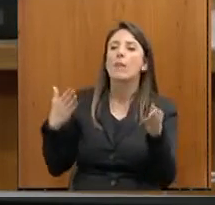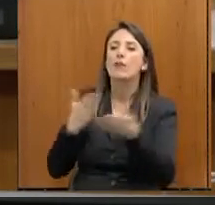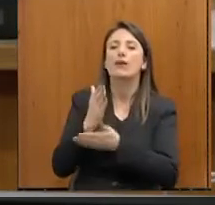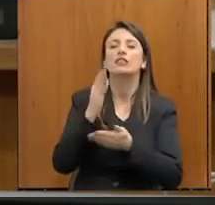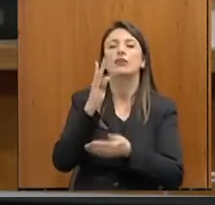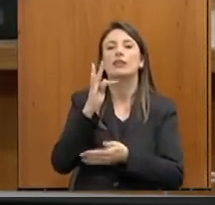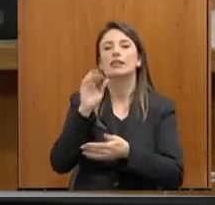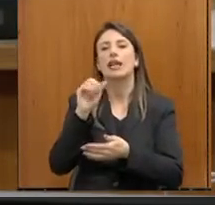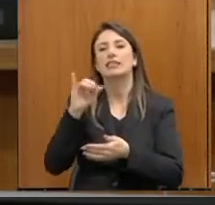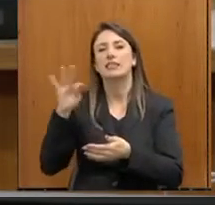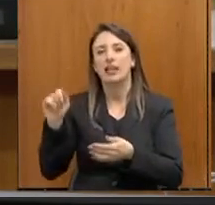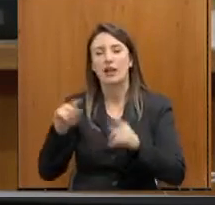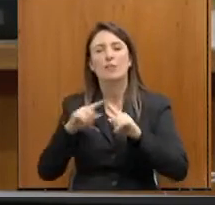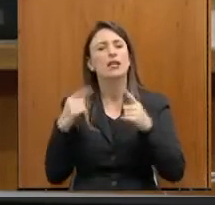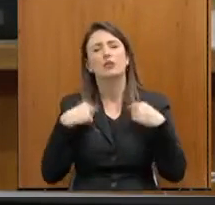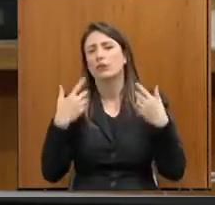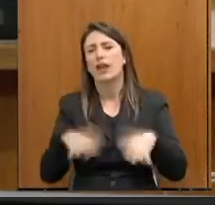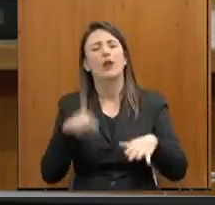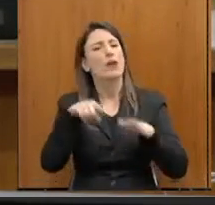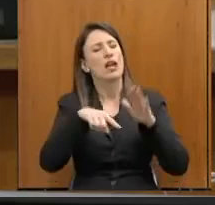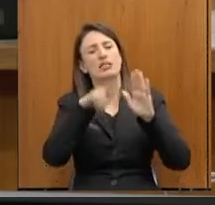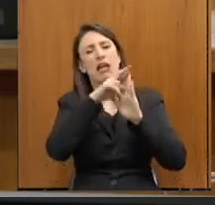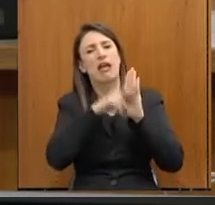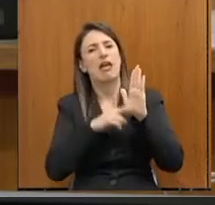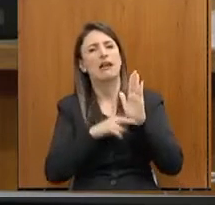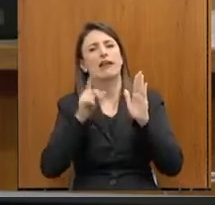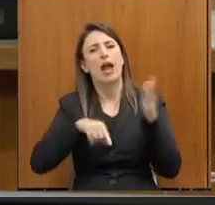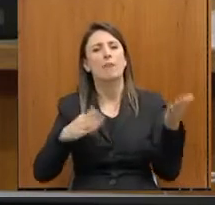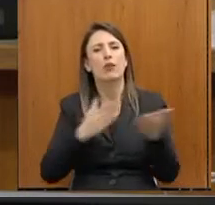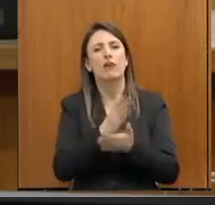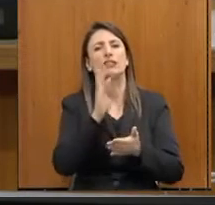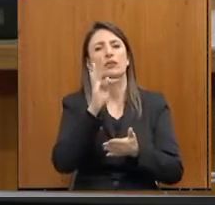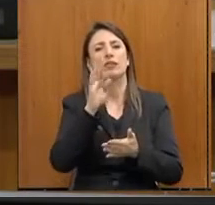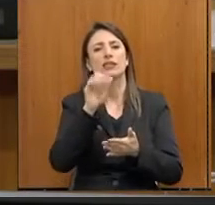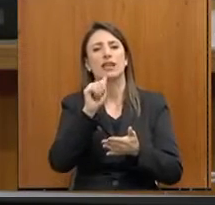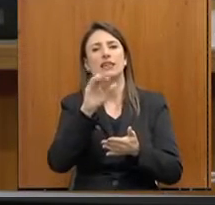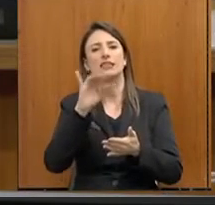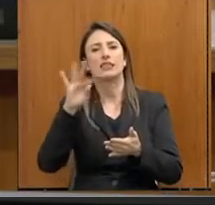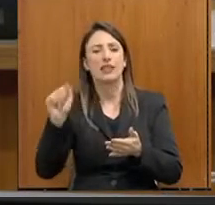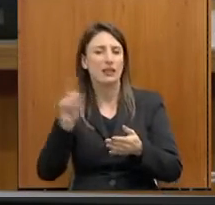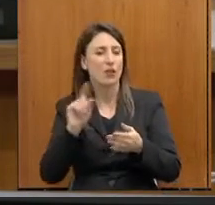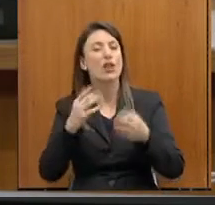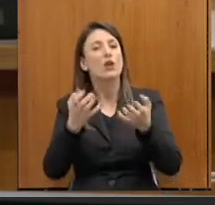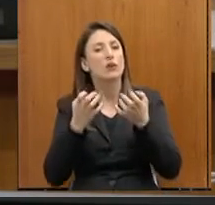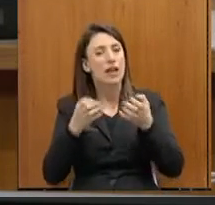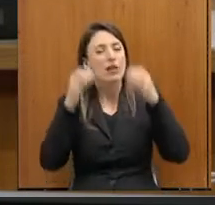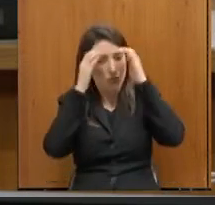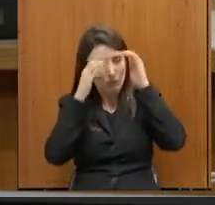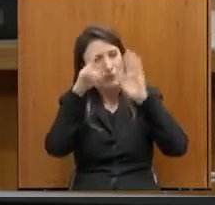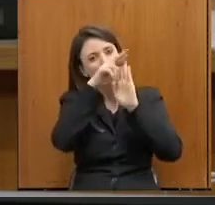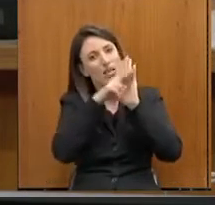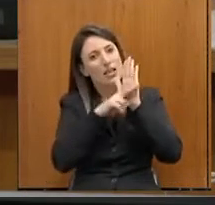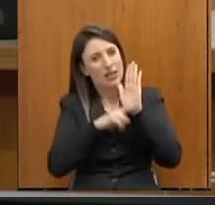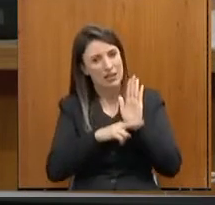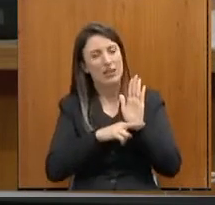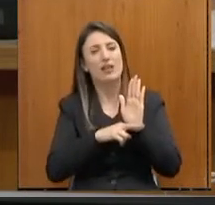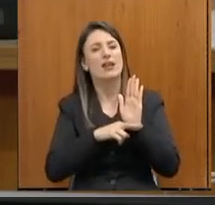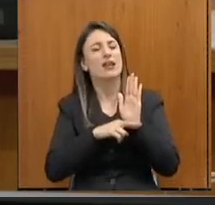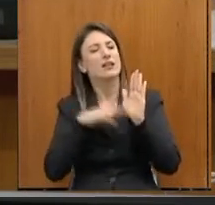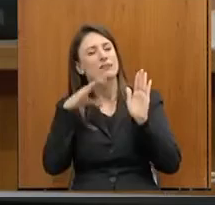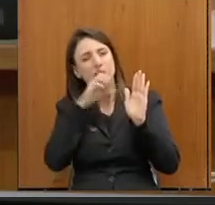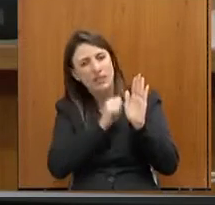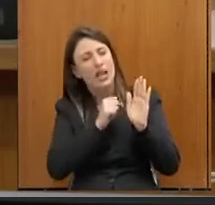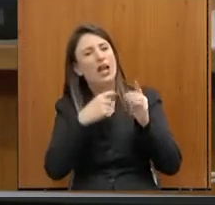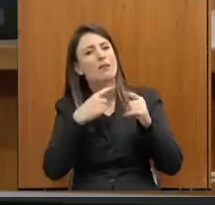seja uma regra nós queremos que o prazo seja cumprido e que a previsibilidade seja mais um fator de promoção de um ambiente